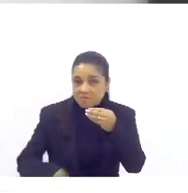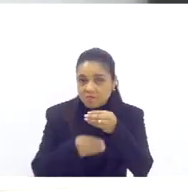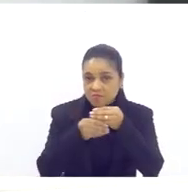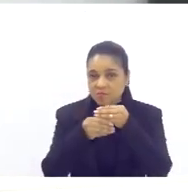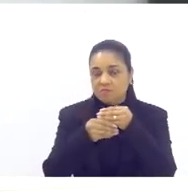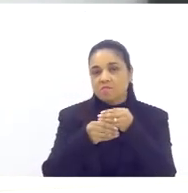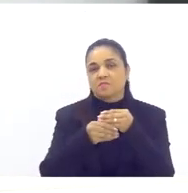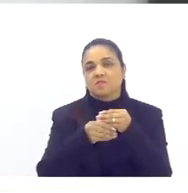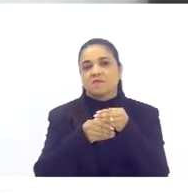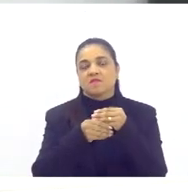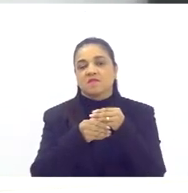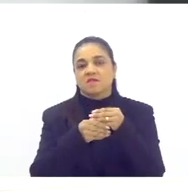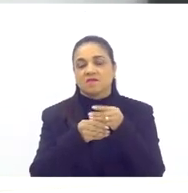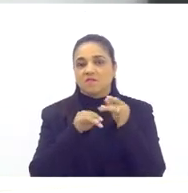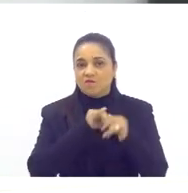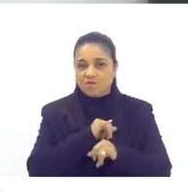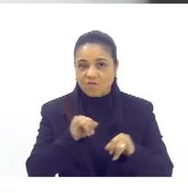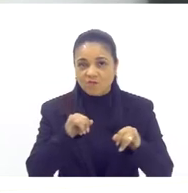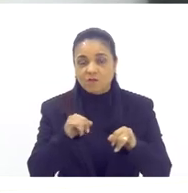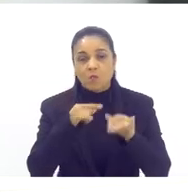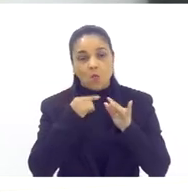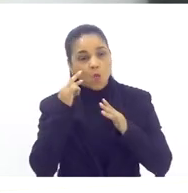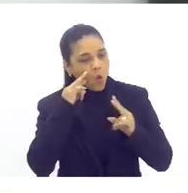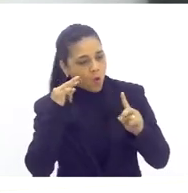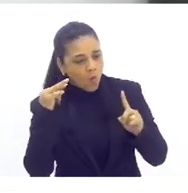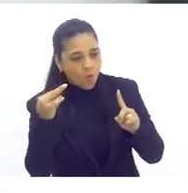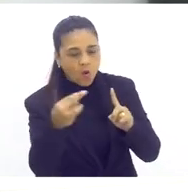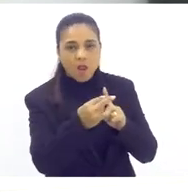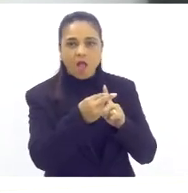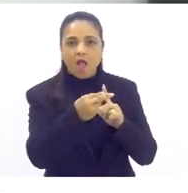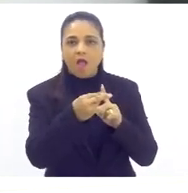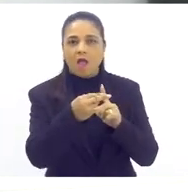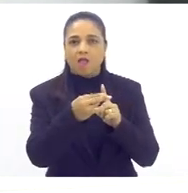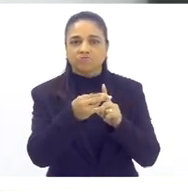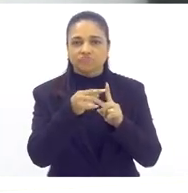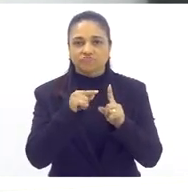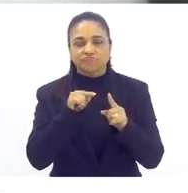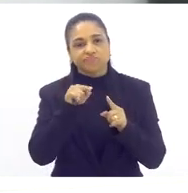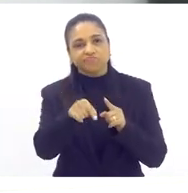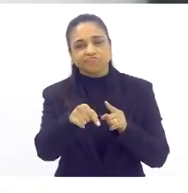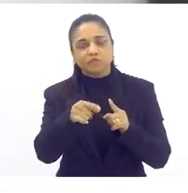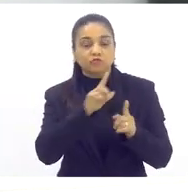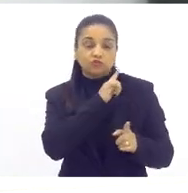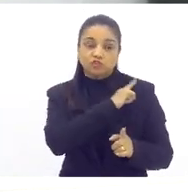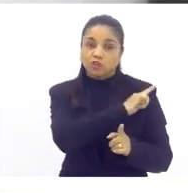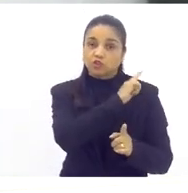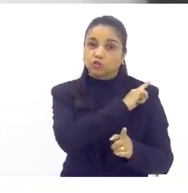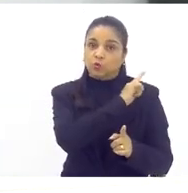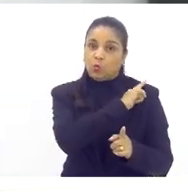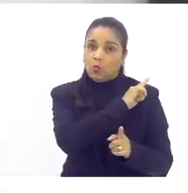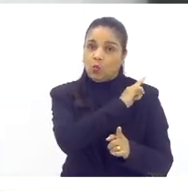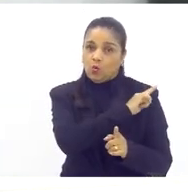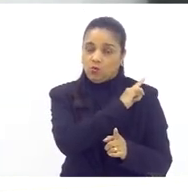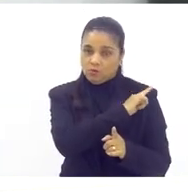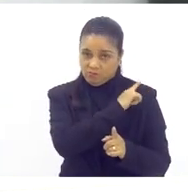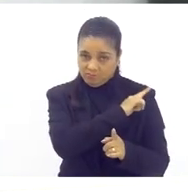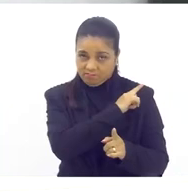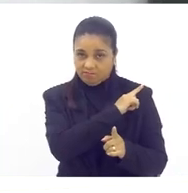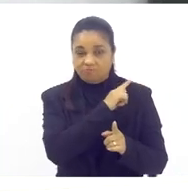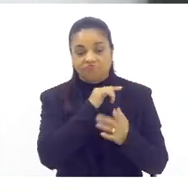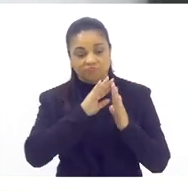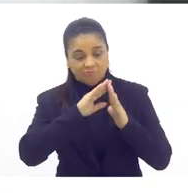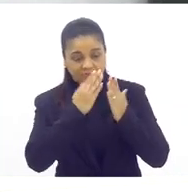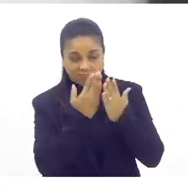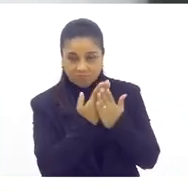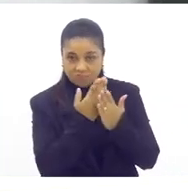eu venho trazer aqui um pouco do Olhar de quem tá lá na ponta né que são os gestores principalmente os gestores das